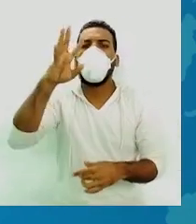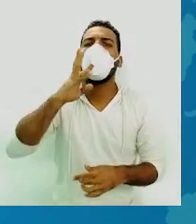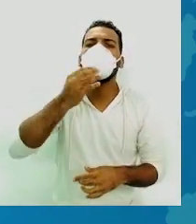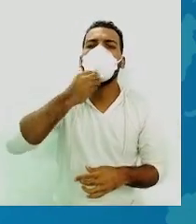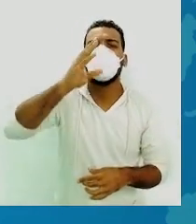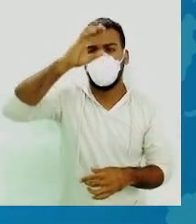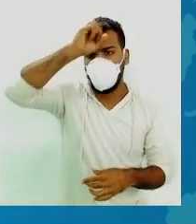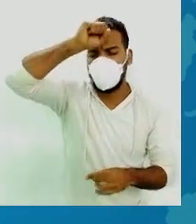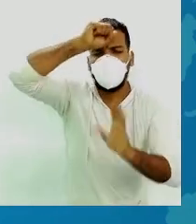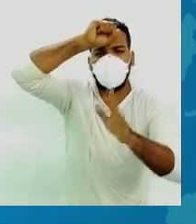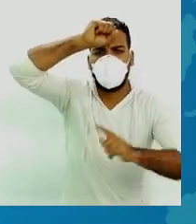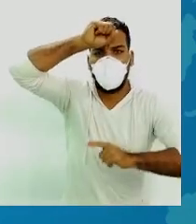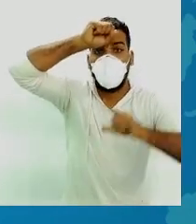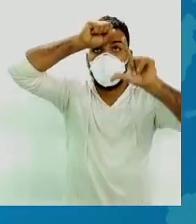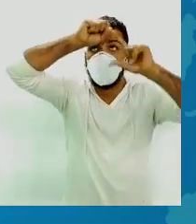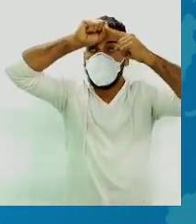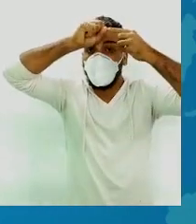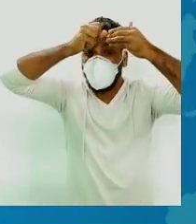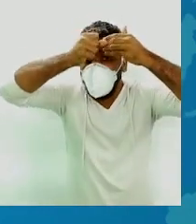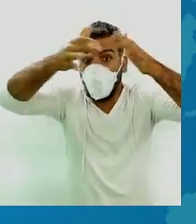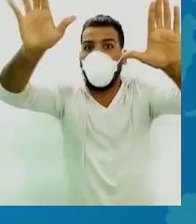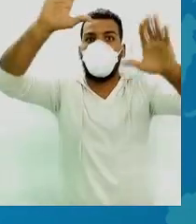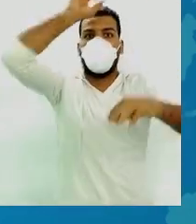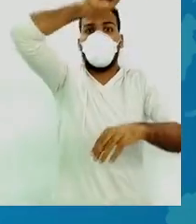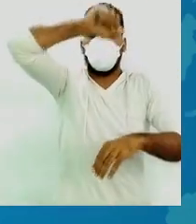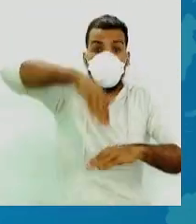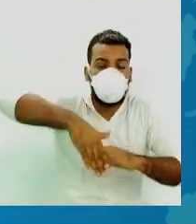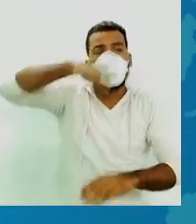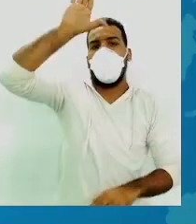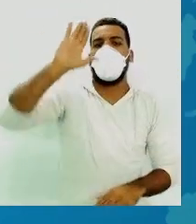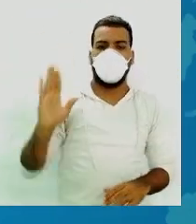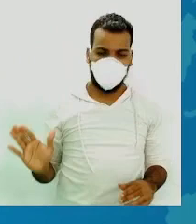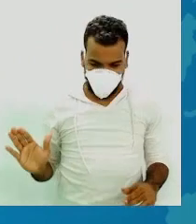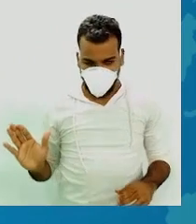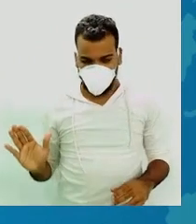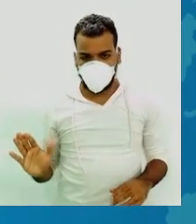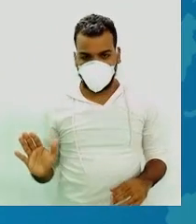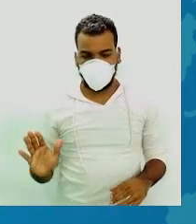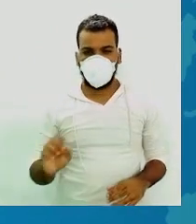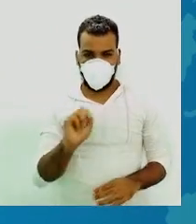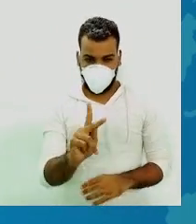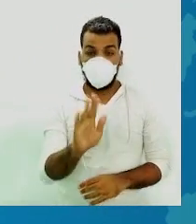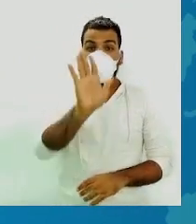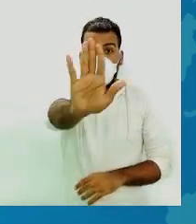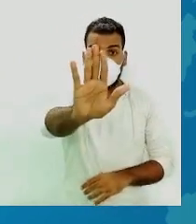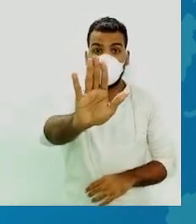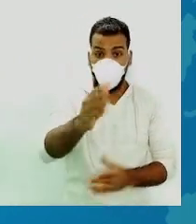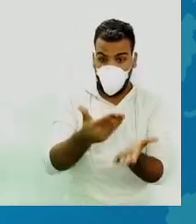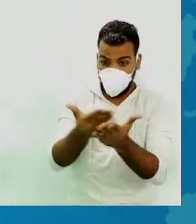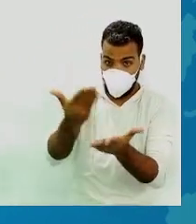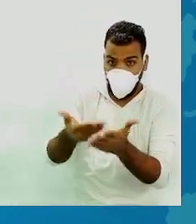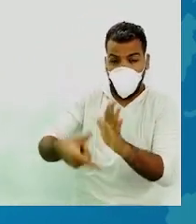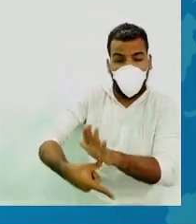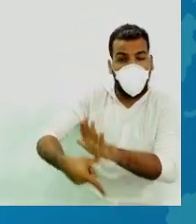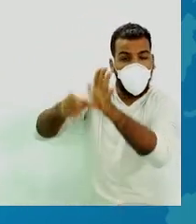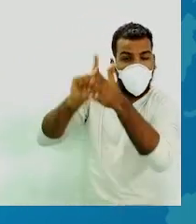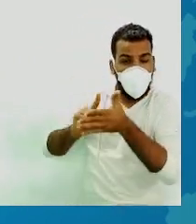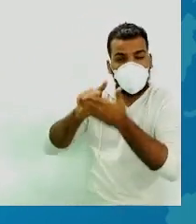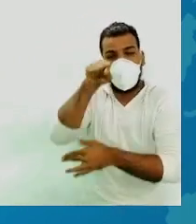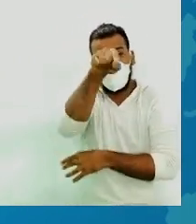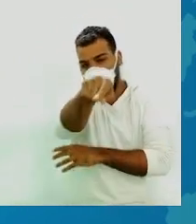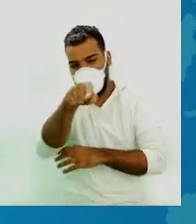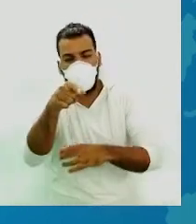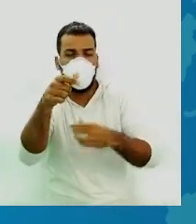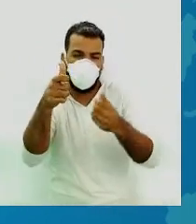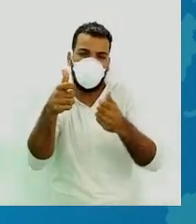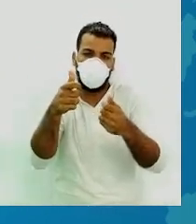sabem sobre os conceitos, a vida filosófica, ok? Porém, antes de começarmos a nossa aula, deixa eu relembrar algo